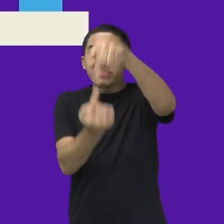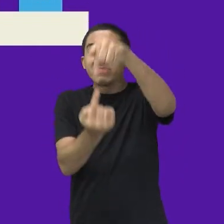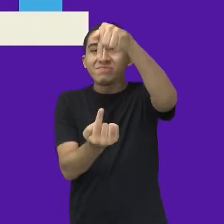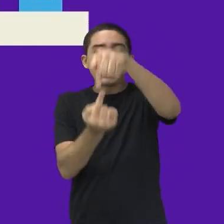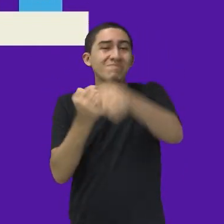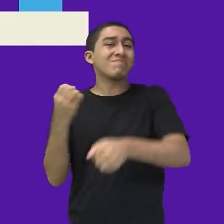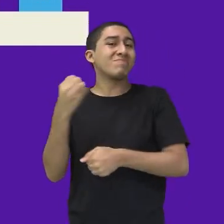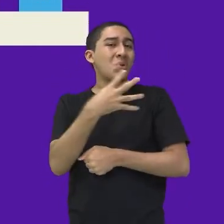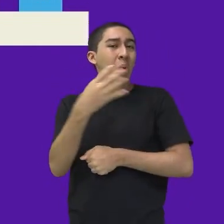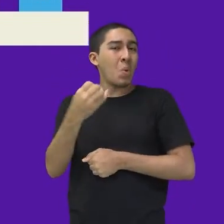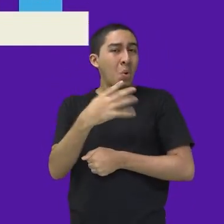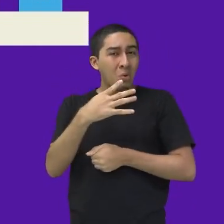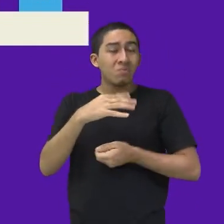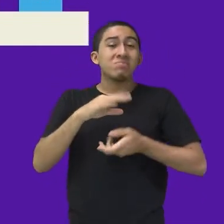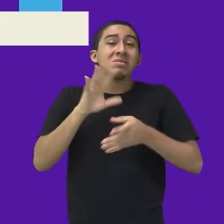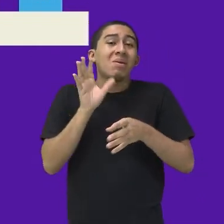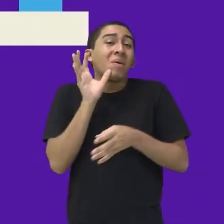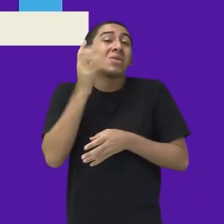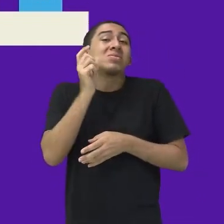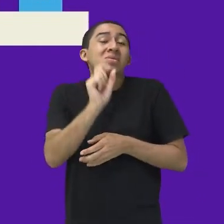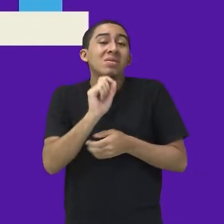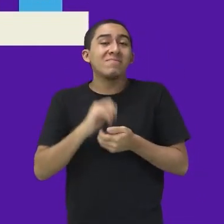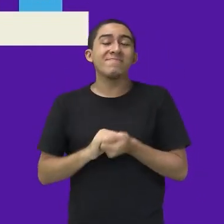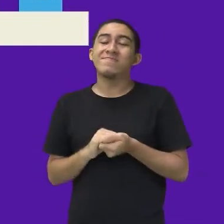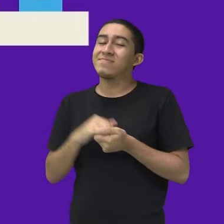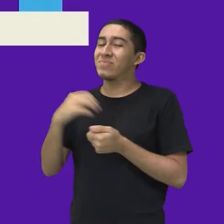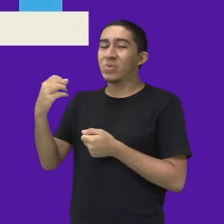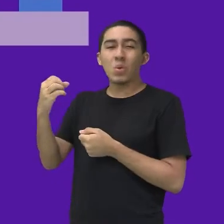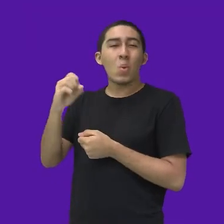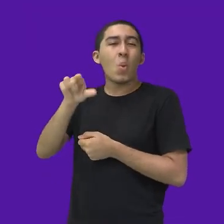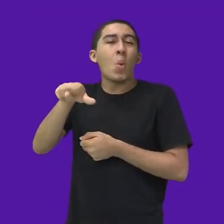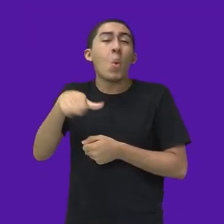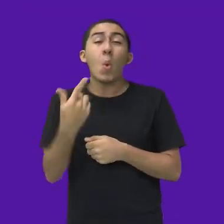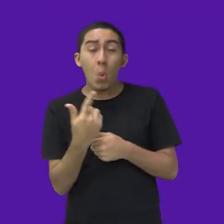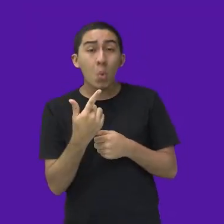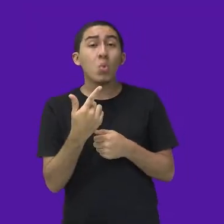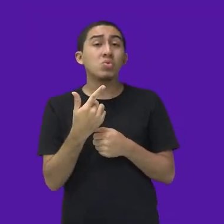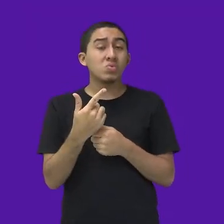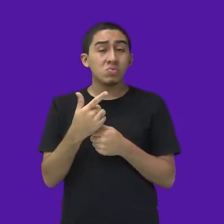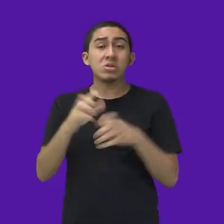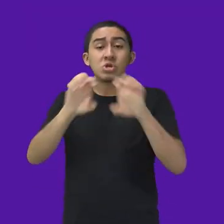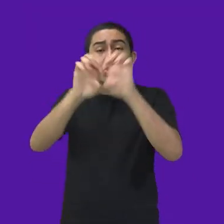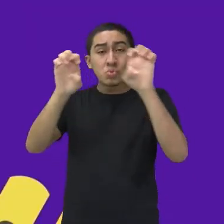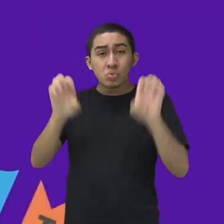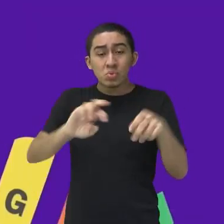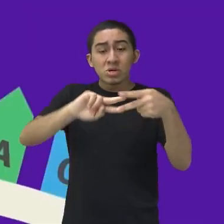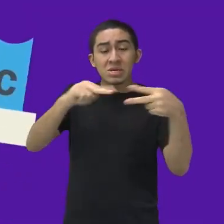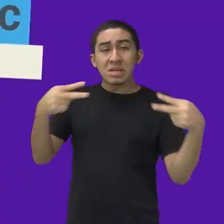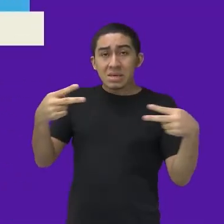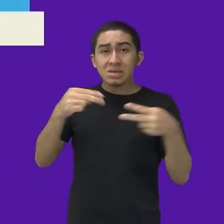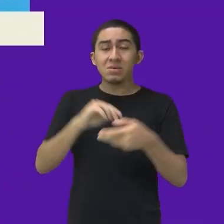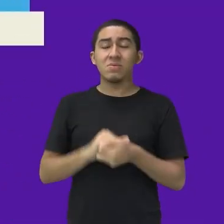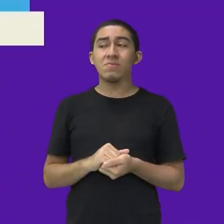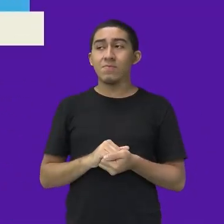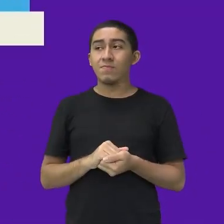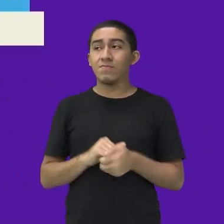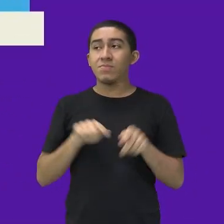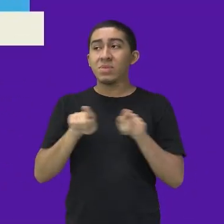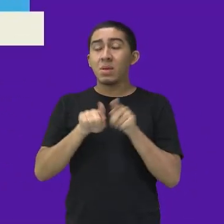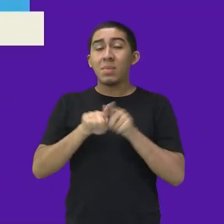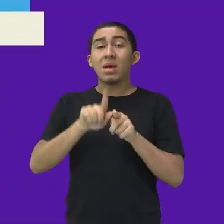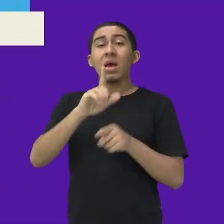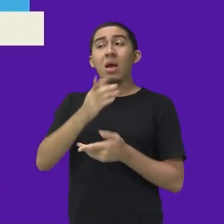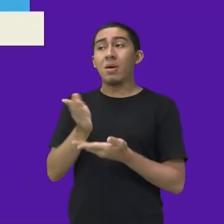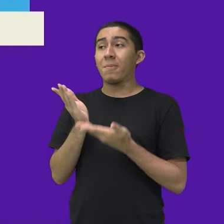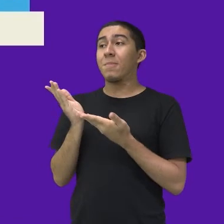nitrogenadas, fazendo com que sejam constituídos outros genes, outra forma de genes. E a deleção,